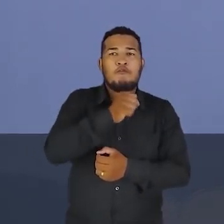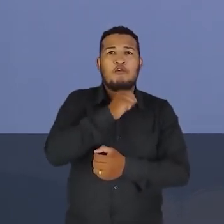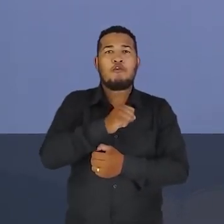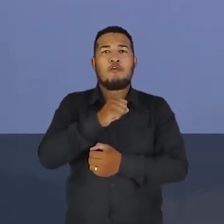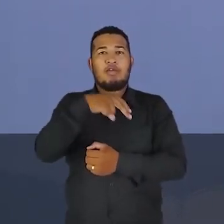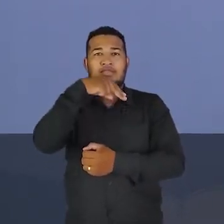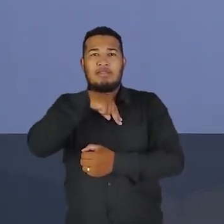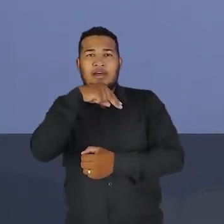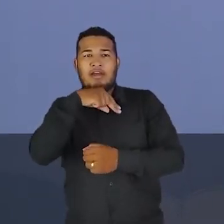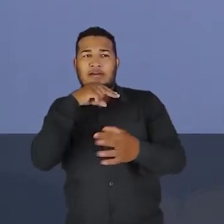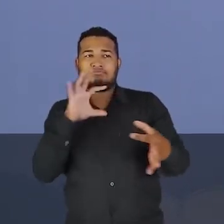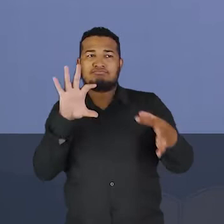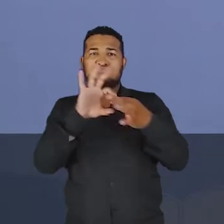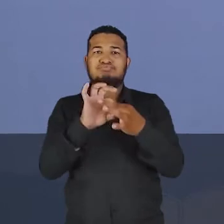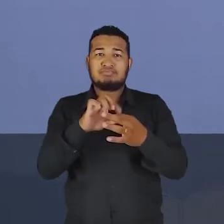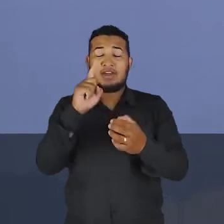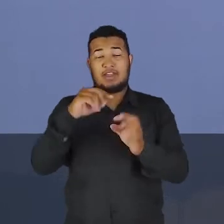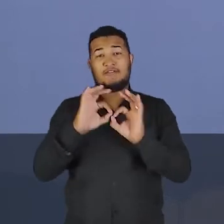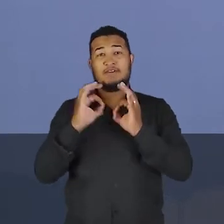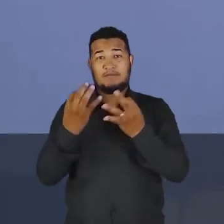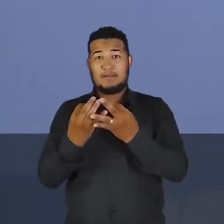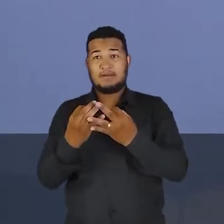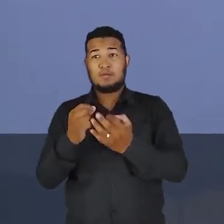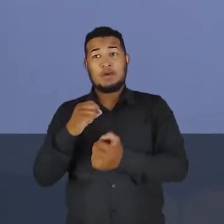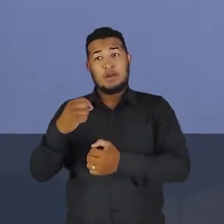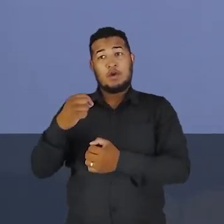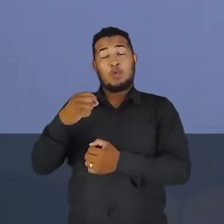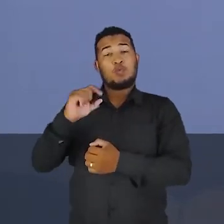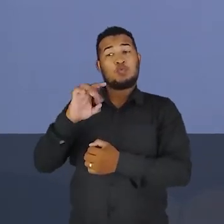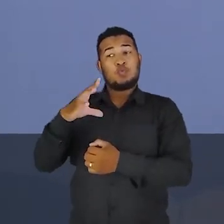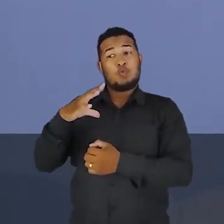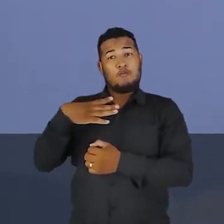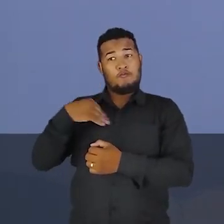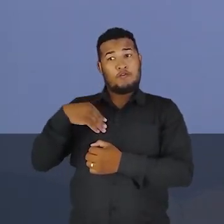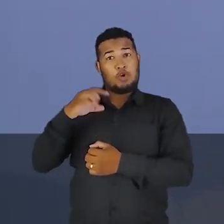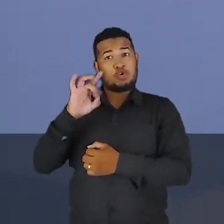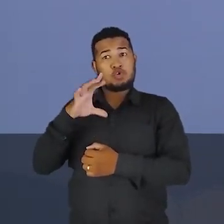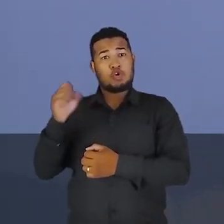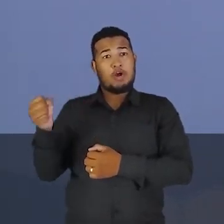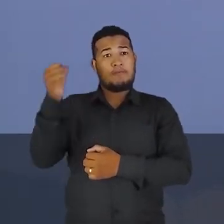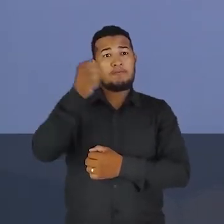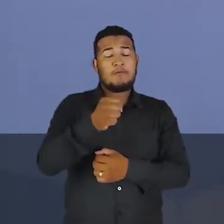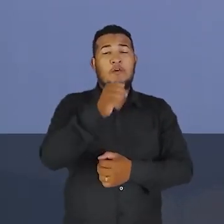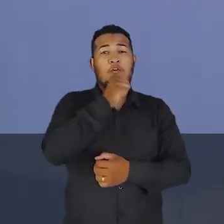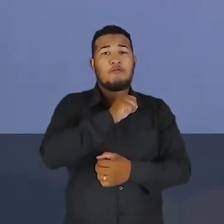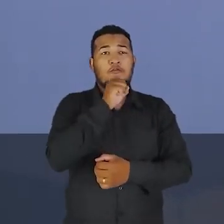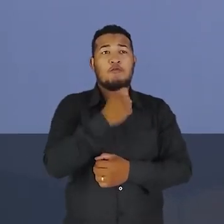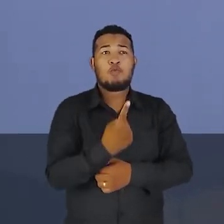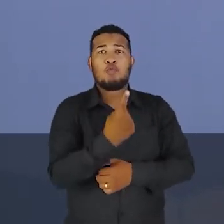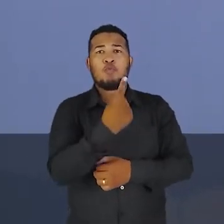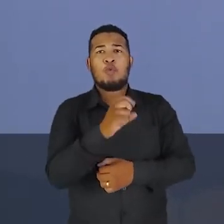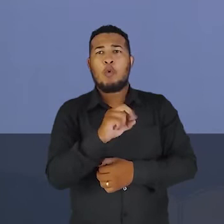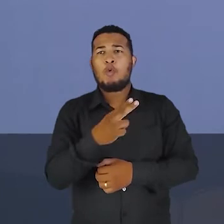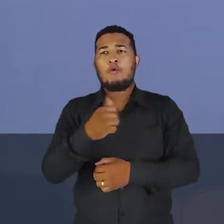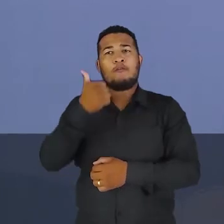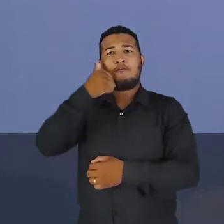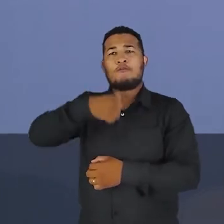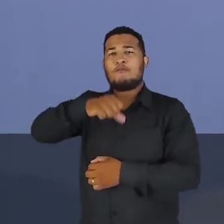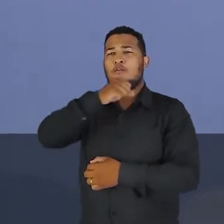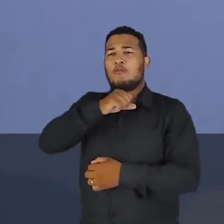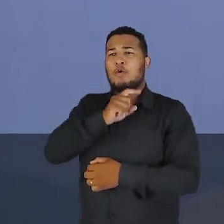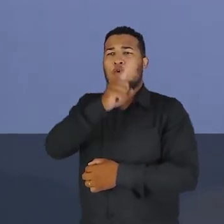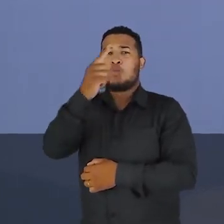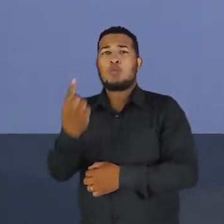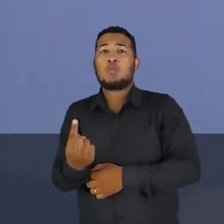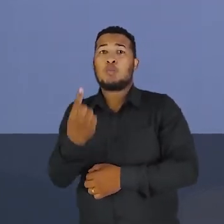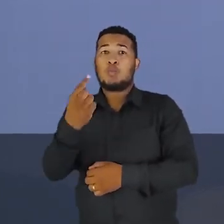a formação de uma família, o filho morando apenas com o avô ou apenas com a avó, em alguns casos a guarda é dada apenas